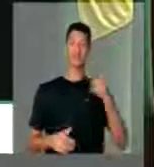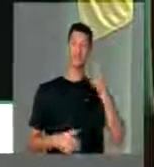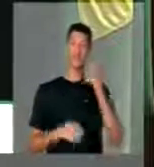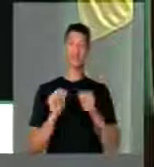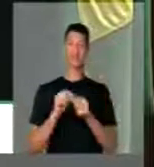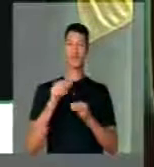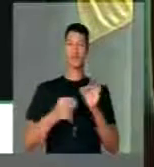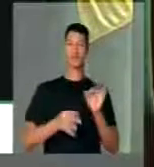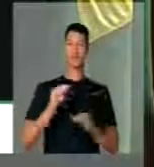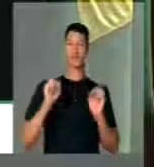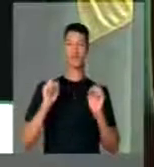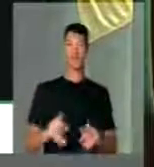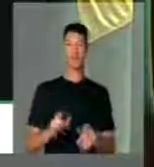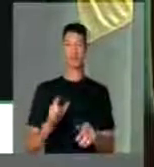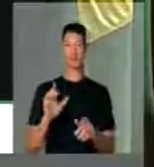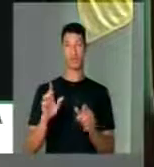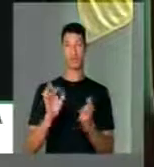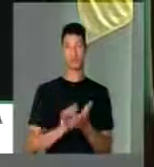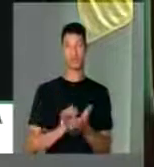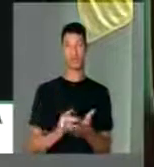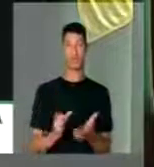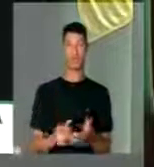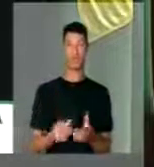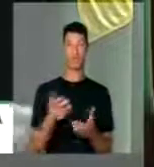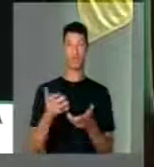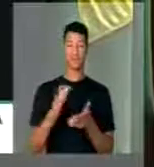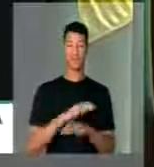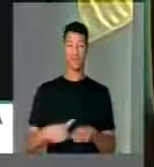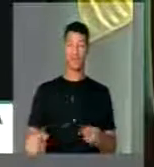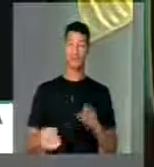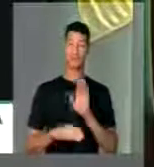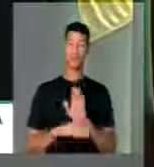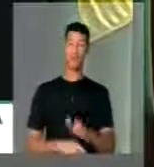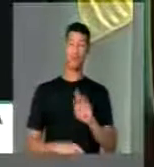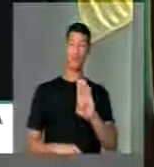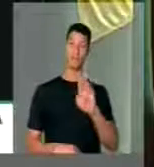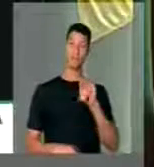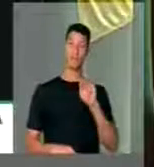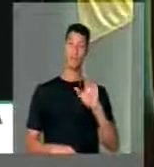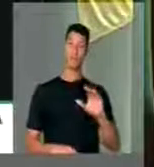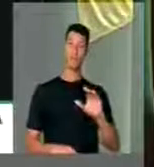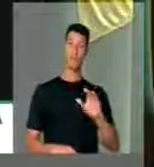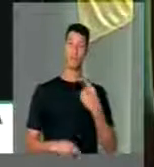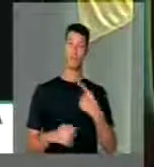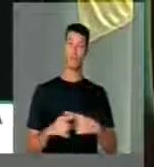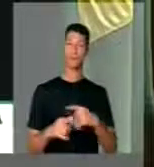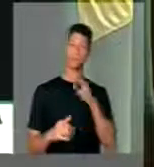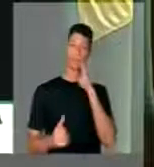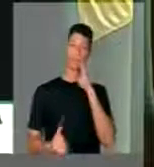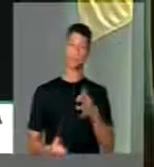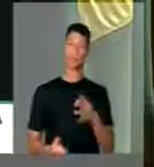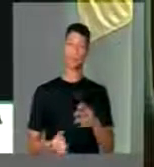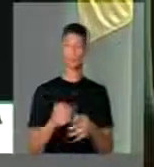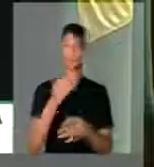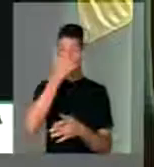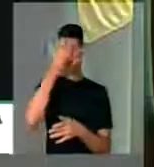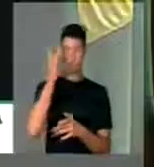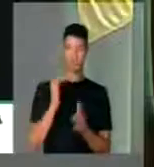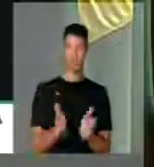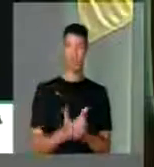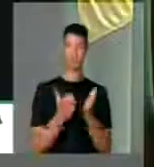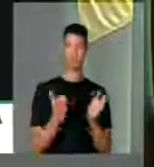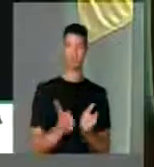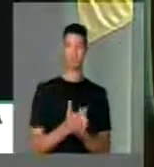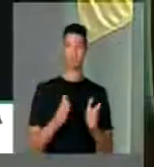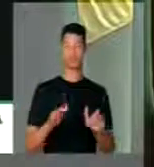fazer jus a uma aposentadoria. Essa que é a grande verdade. Quer acabar com os benefícios de prestação continuada, porque condenar uma pessoa pobre,